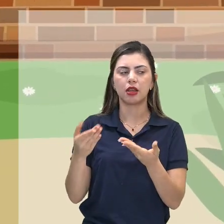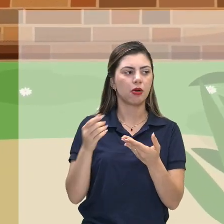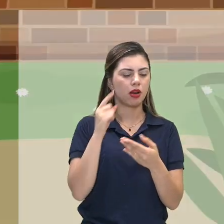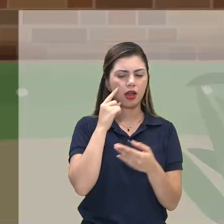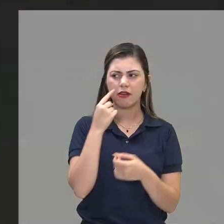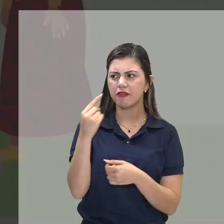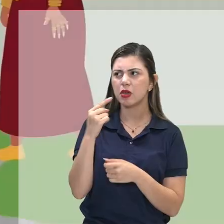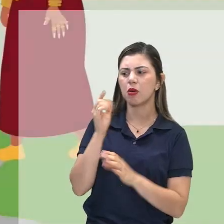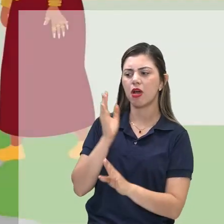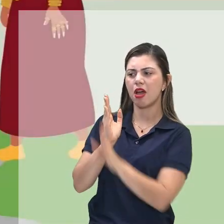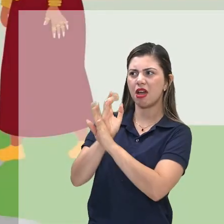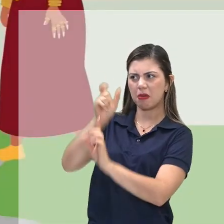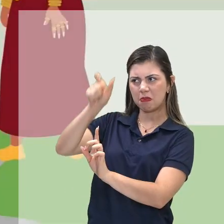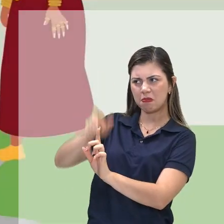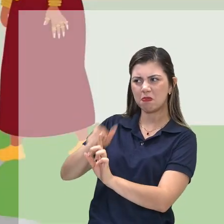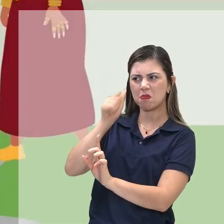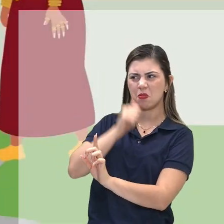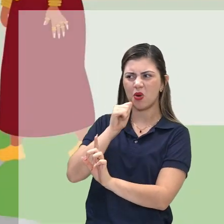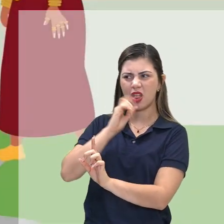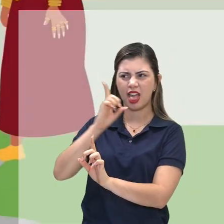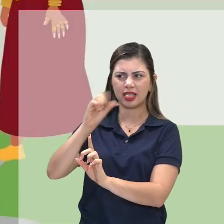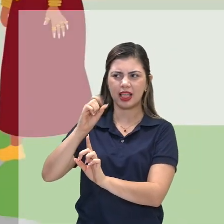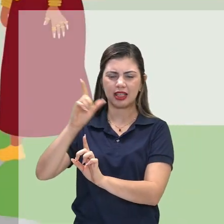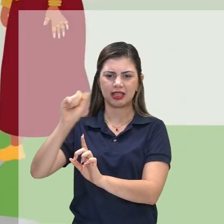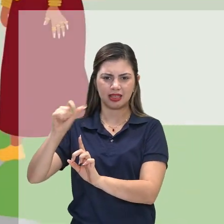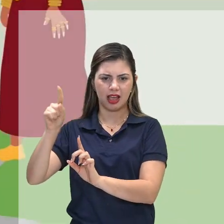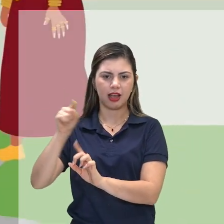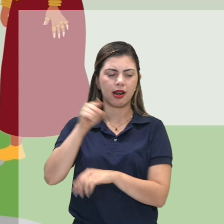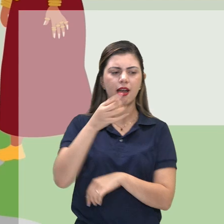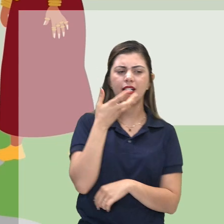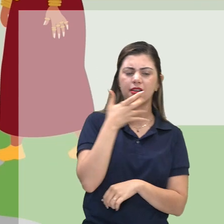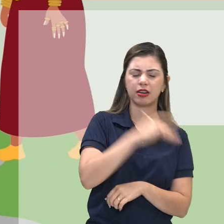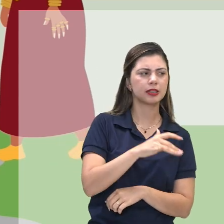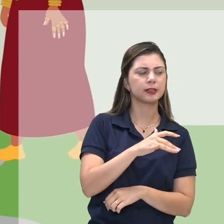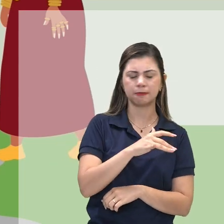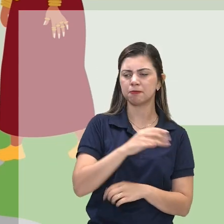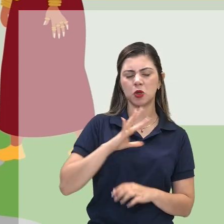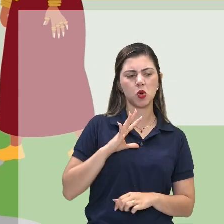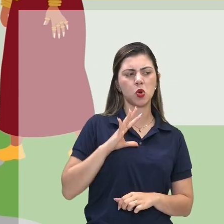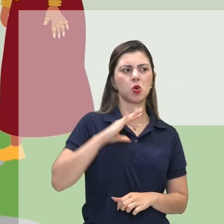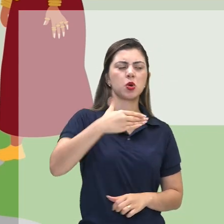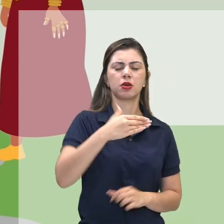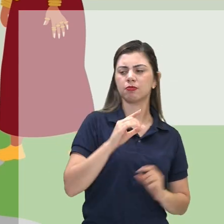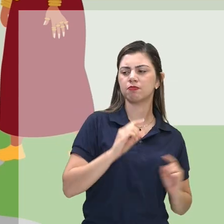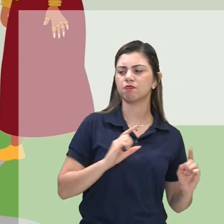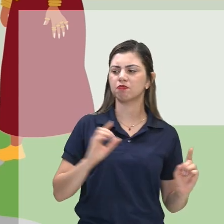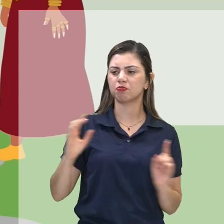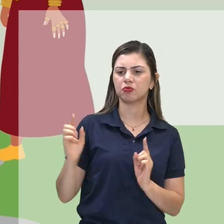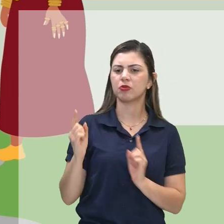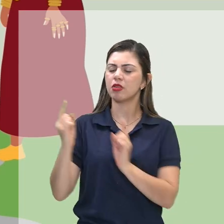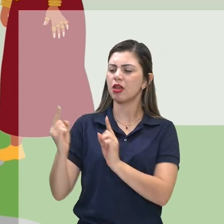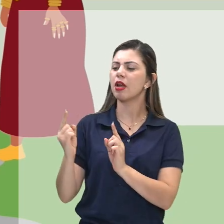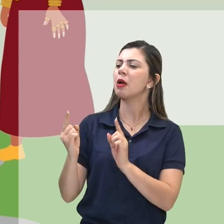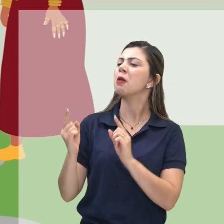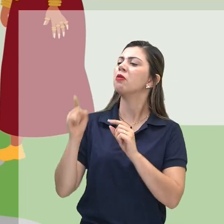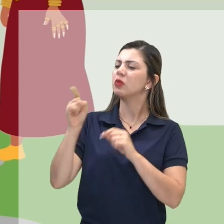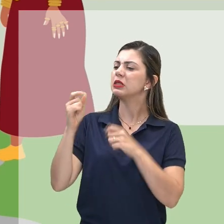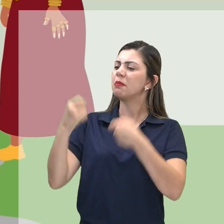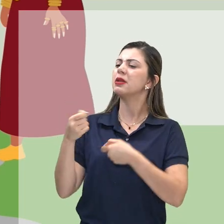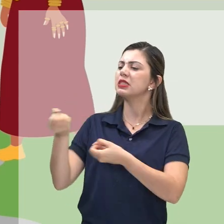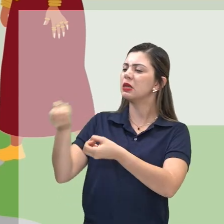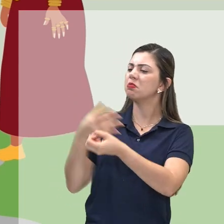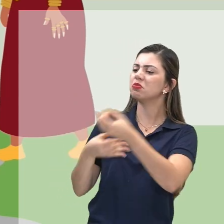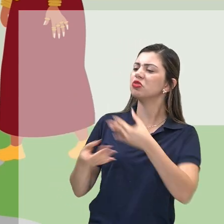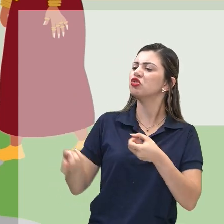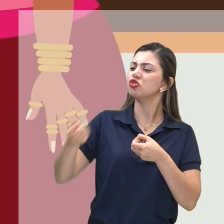Dona Dadá. As crianças não ficaram caladas. Foram até a casa de Dona Dadá e exigiram justiça.